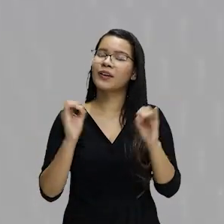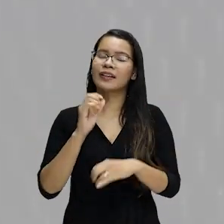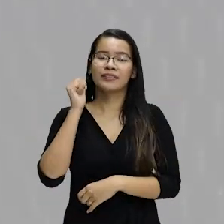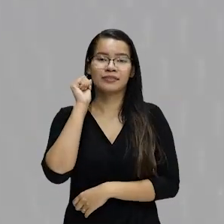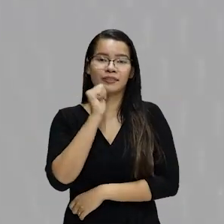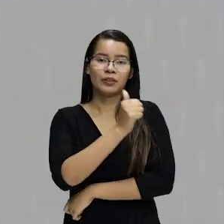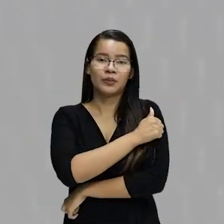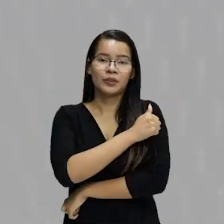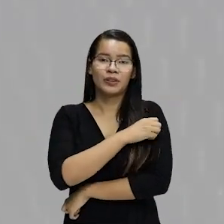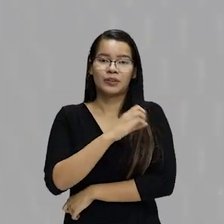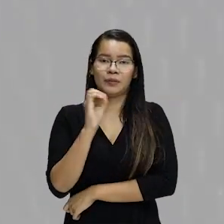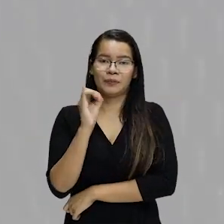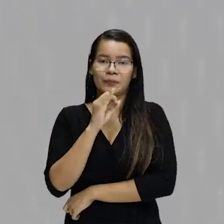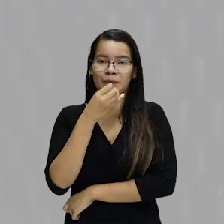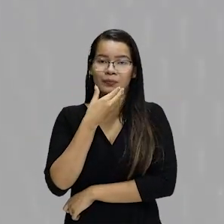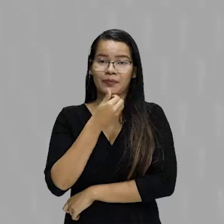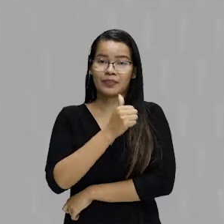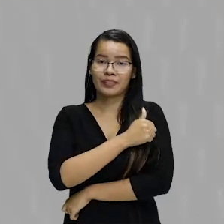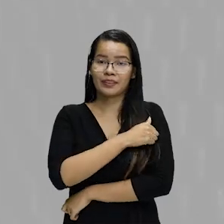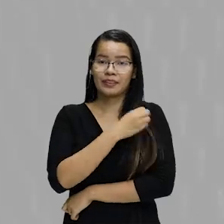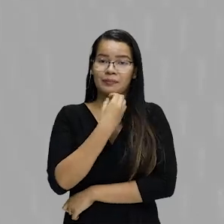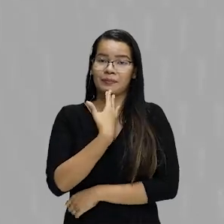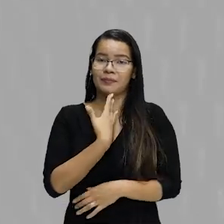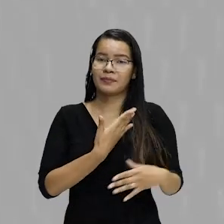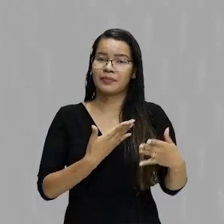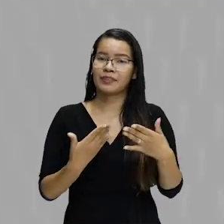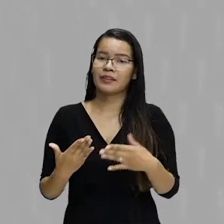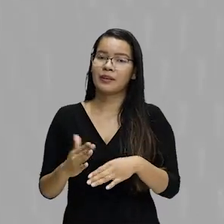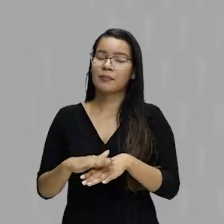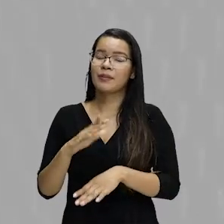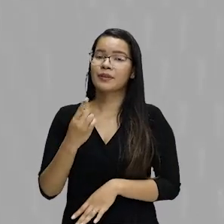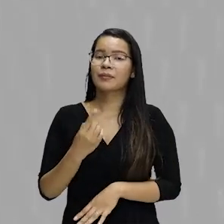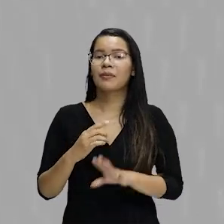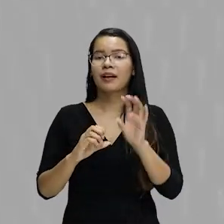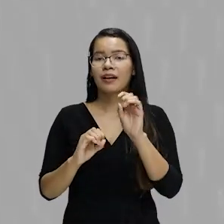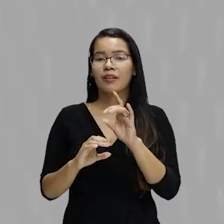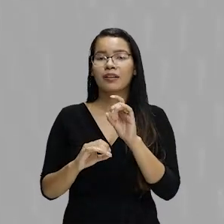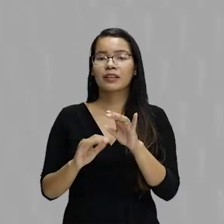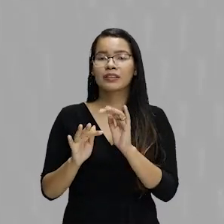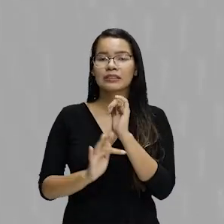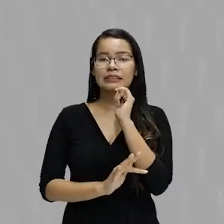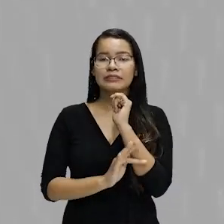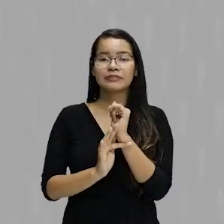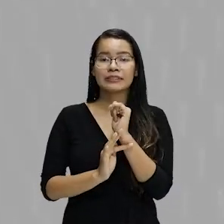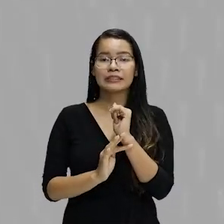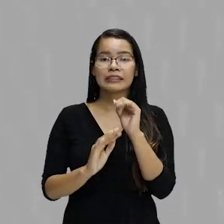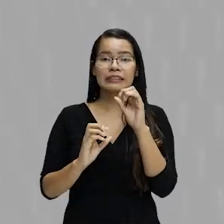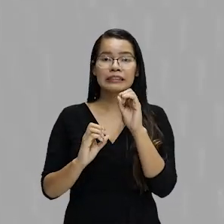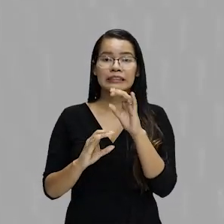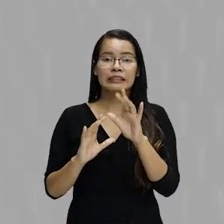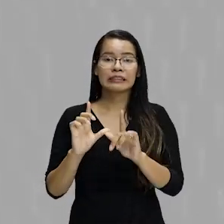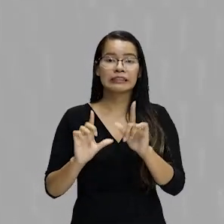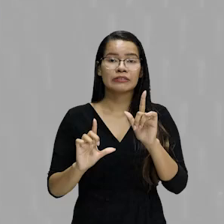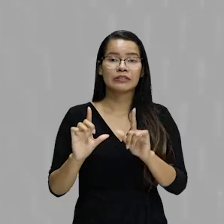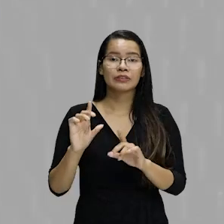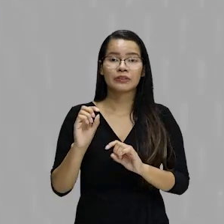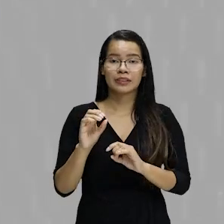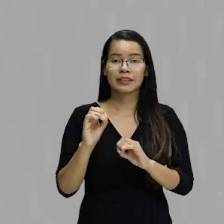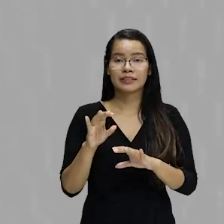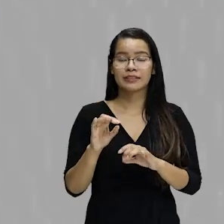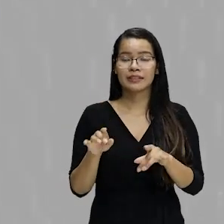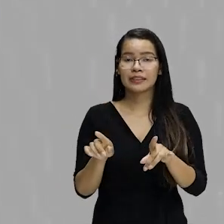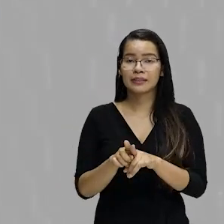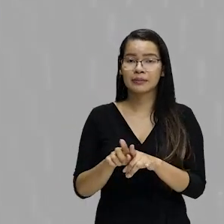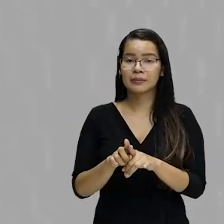aluna, olá aluno, bem-vindo a mais uma aula de física, né? Aqui pela TV Educação e